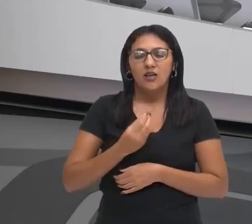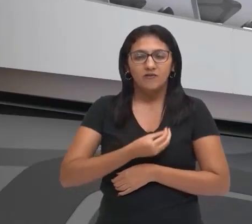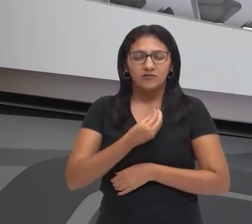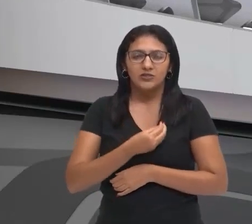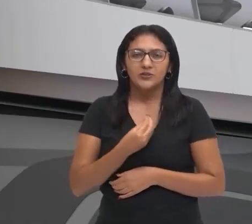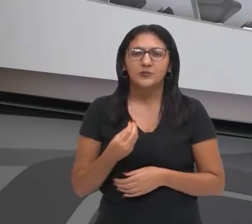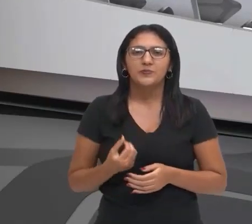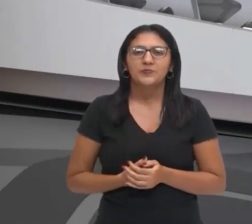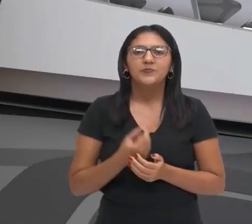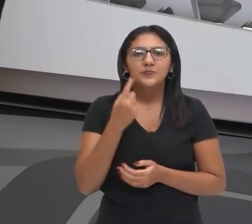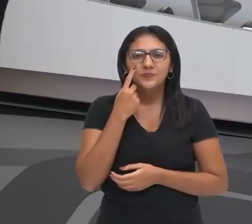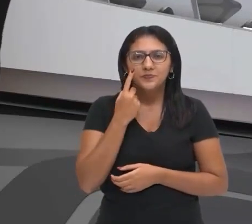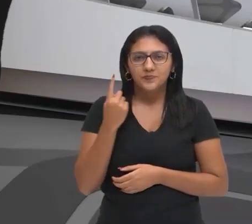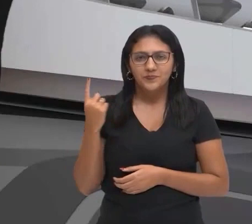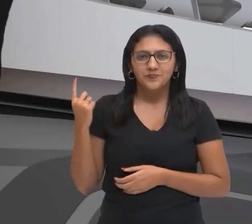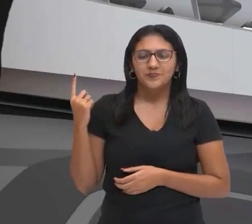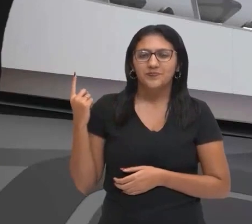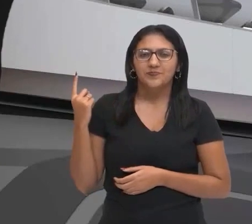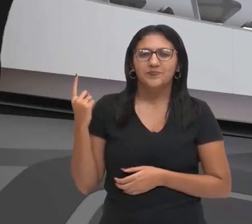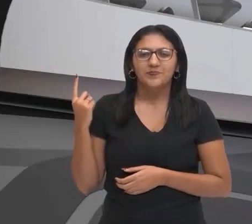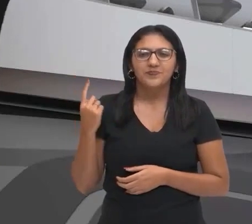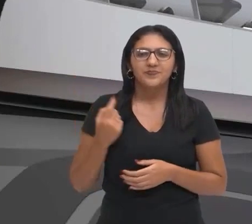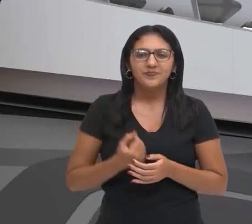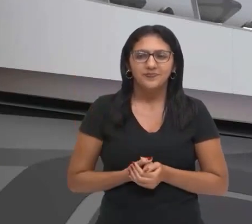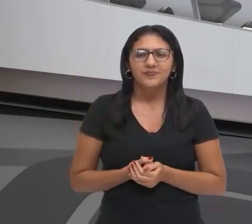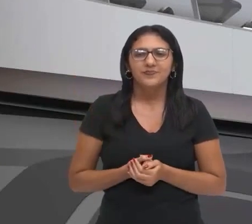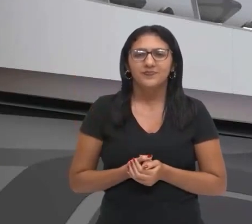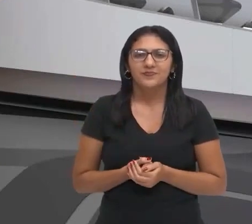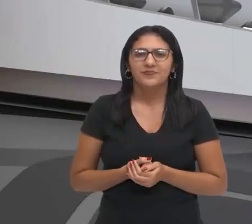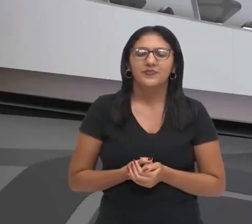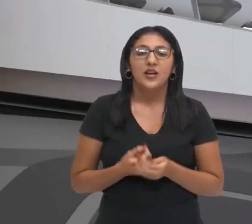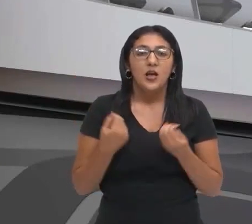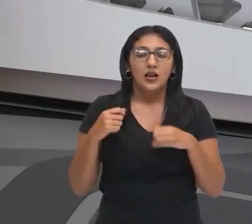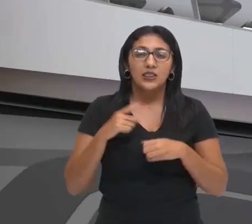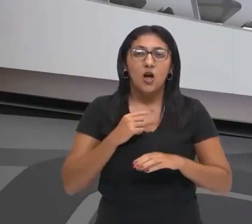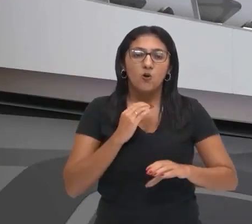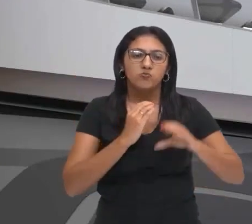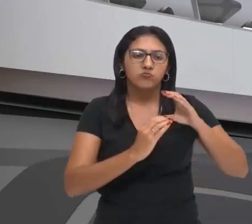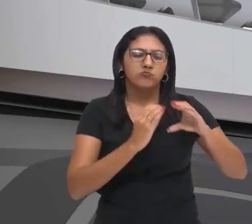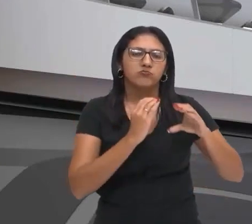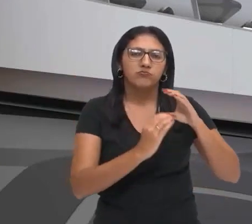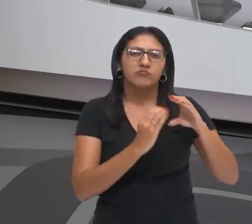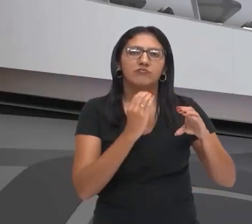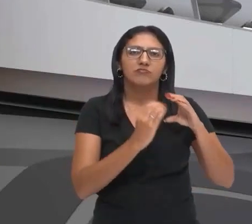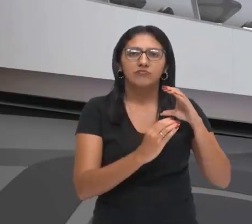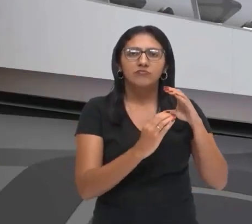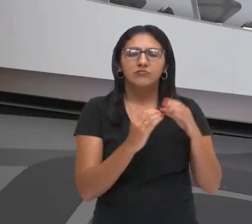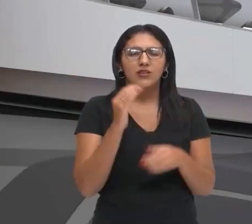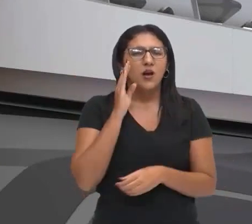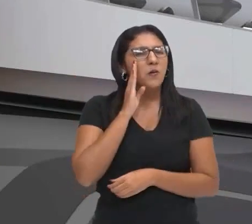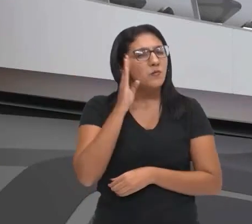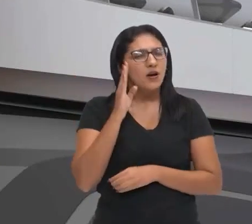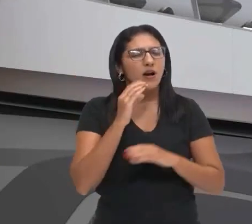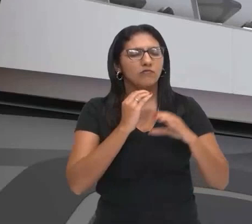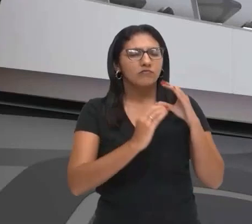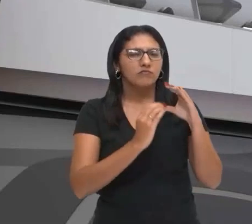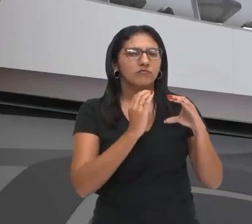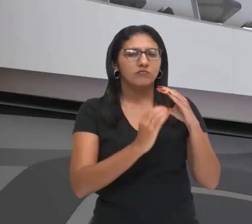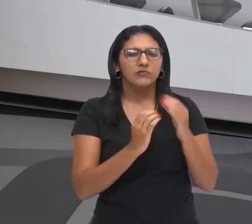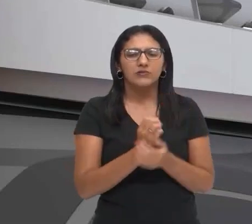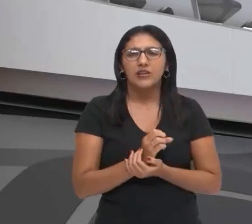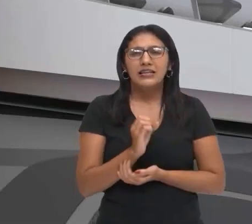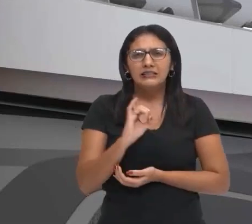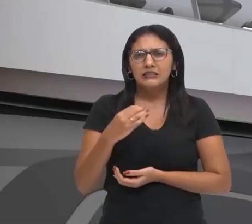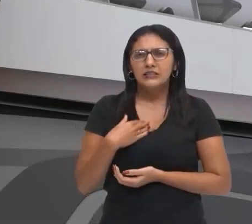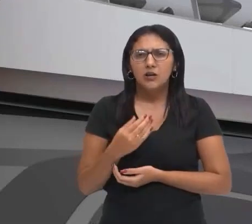Vamos lá? Então, nós temos que ter a comunicação, principalmente comunicar, porque se eu